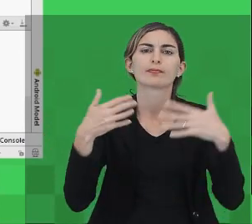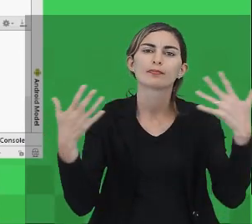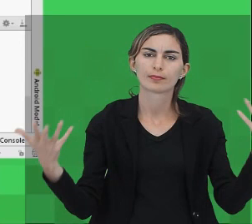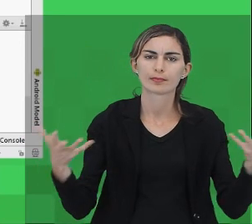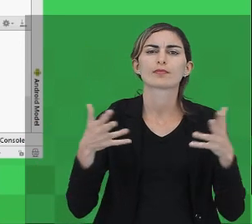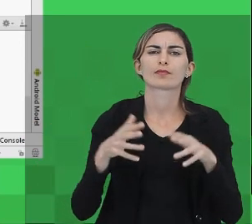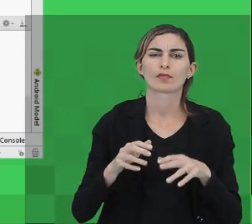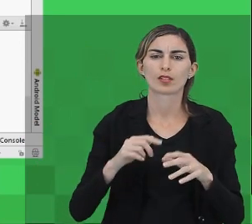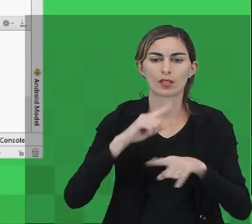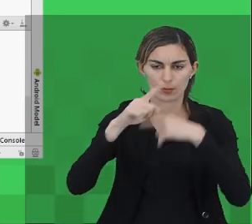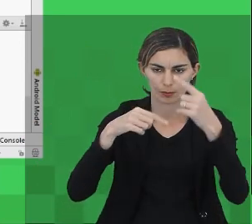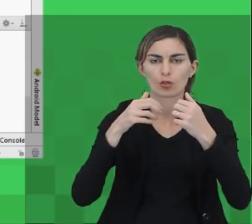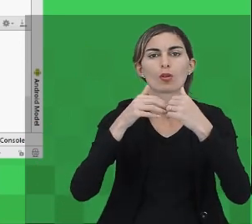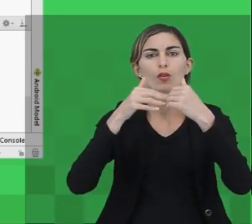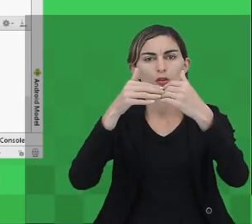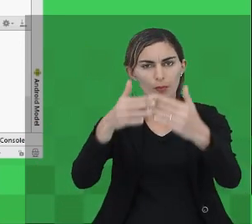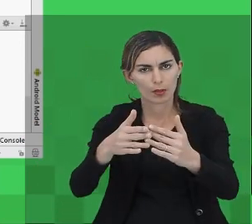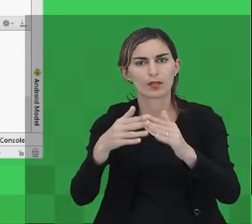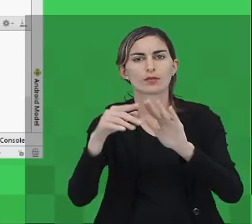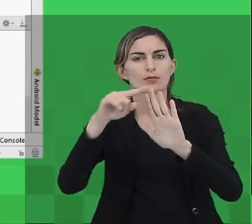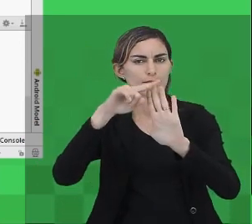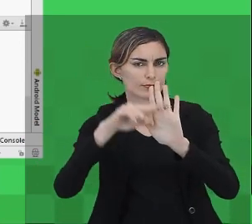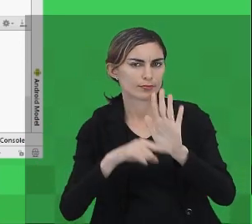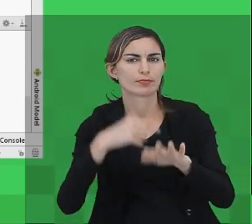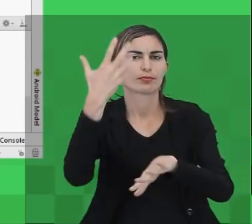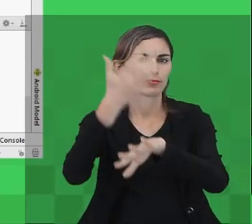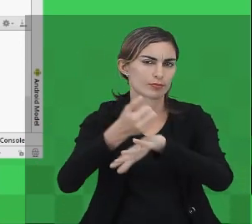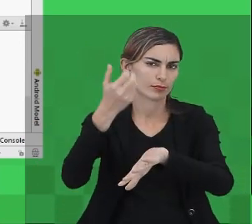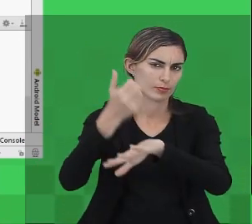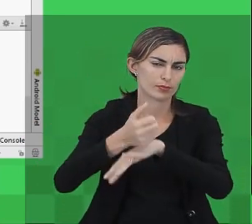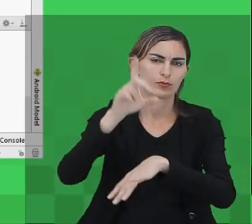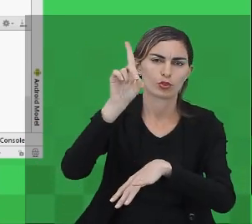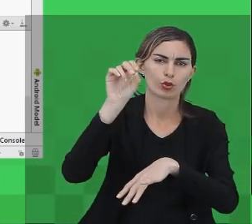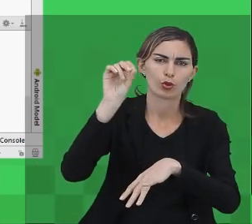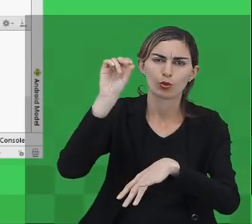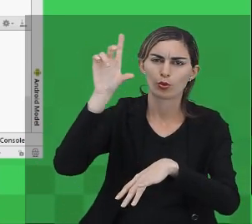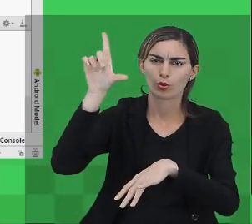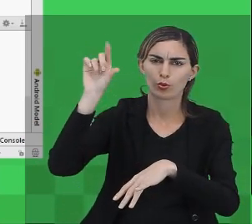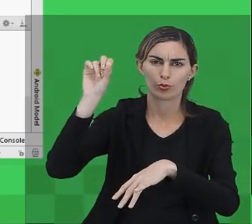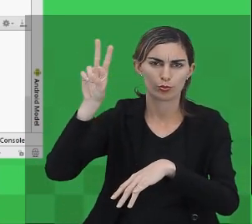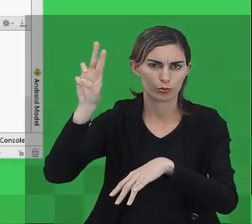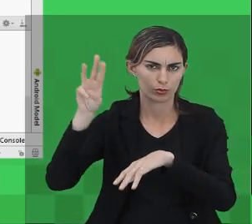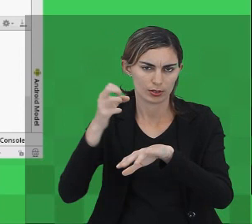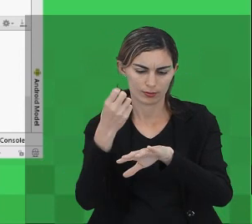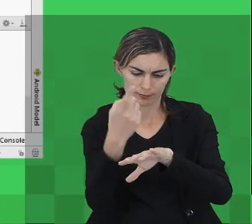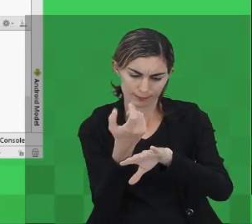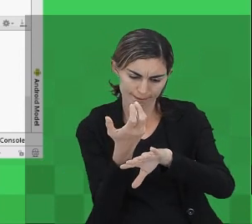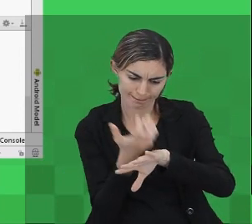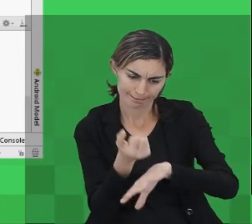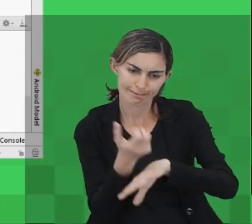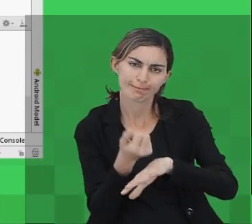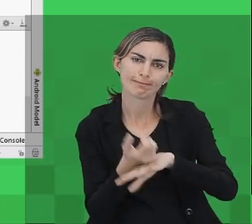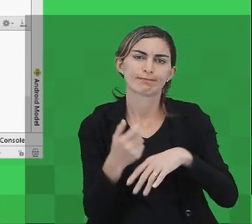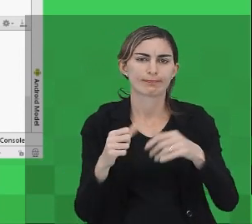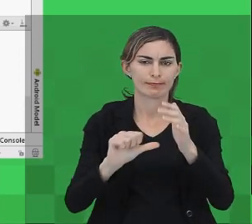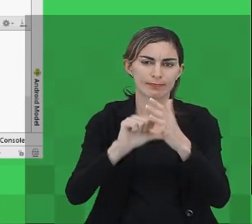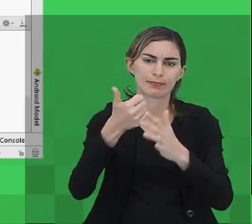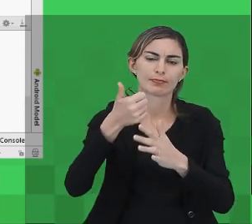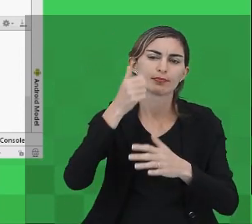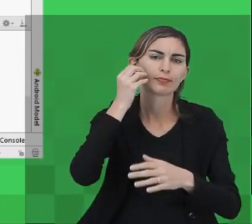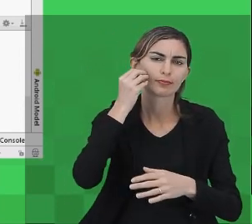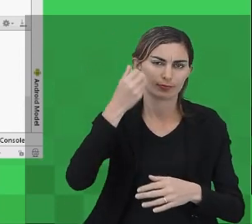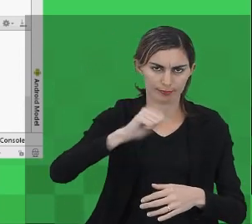importante, e aí sim você começa o processo de download, começa o processo de instalação e faz o